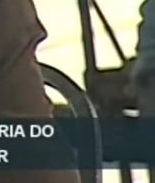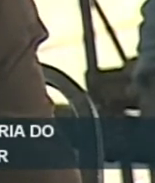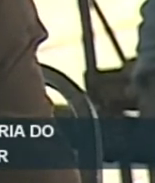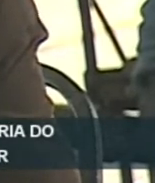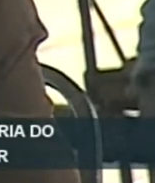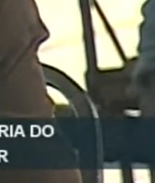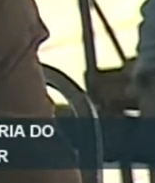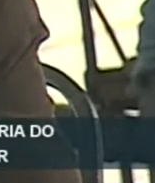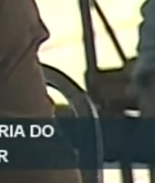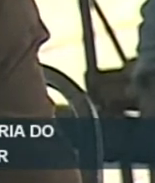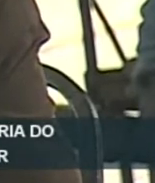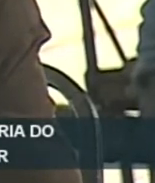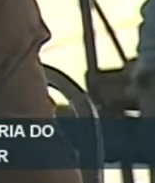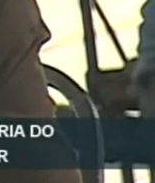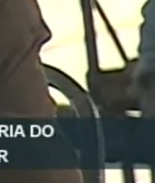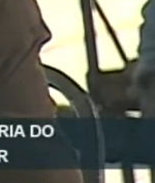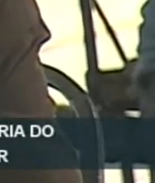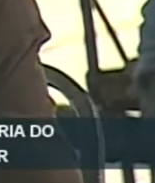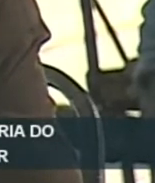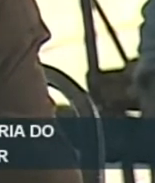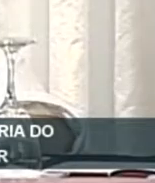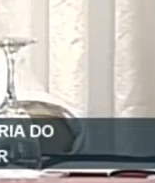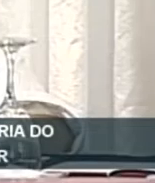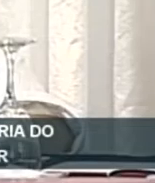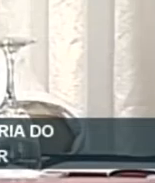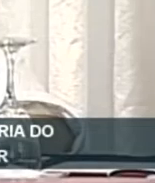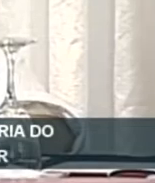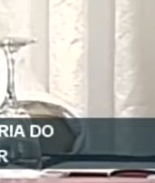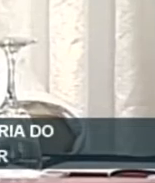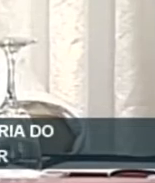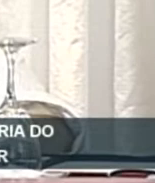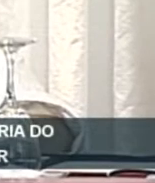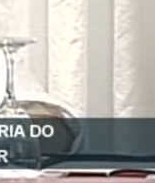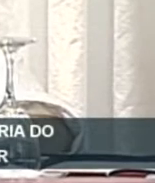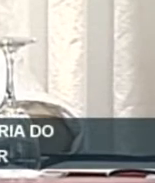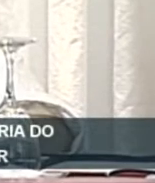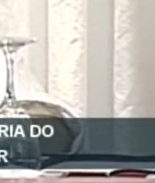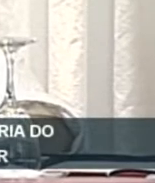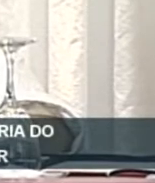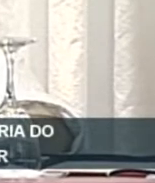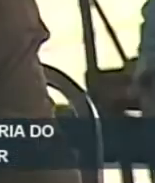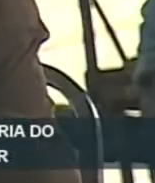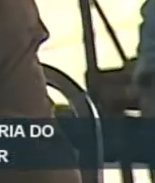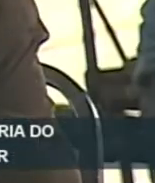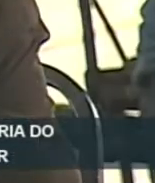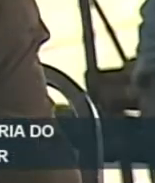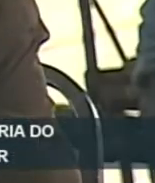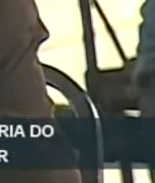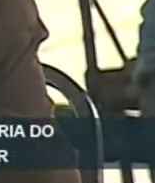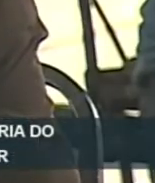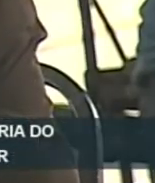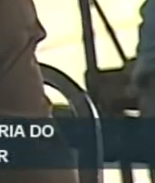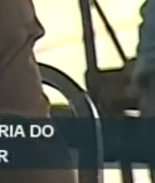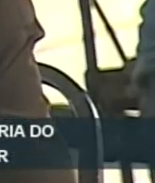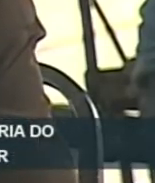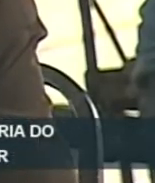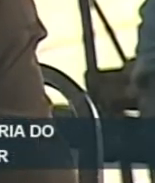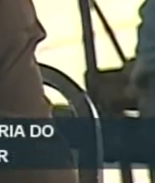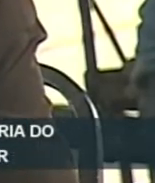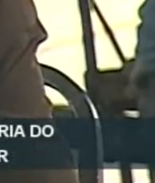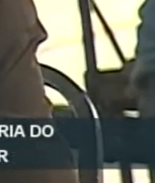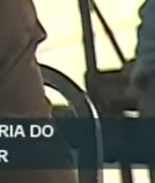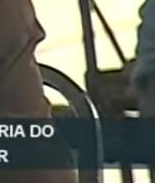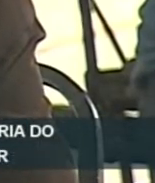conseguimos introduzir no âmbito do Conselho de Direitos Humanos, já da ONU, já é um pouco mais, já é internacional. Então, as coisas